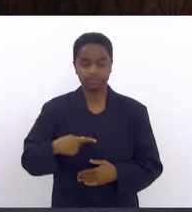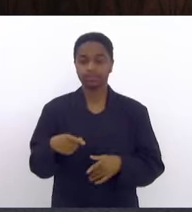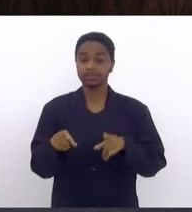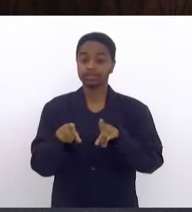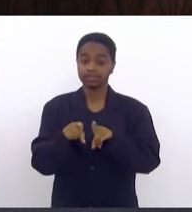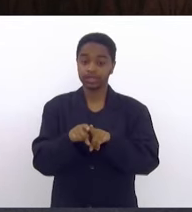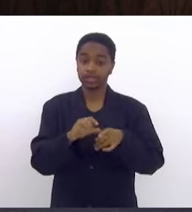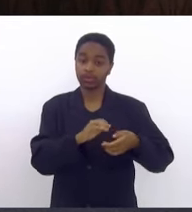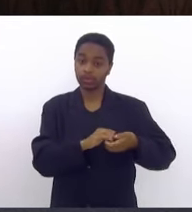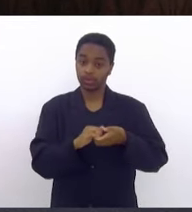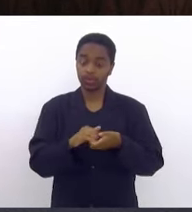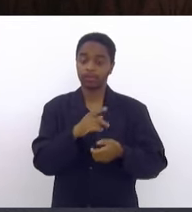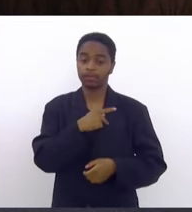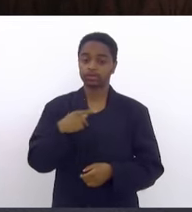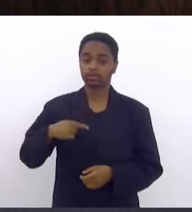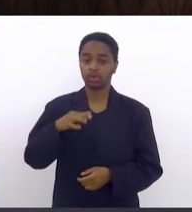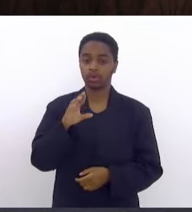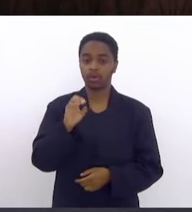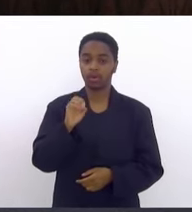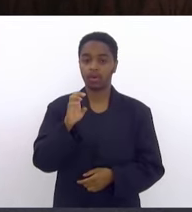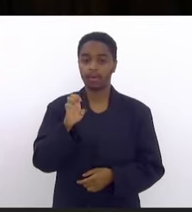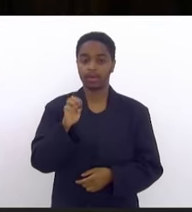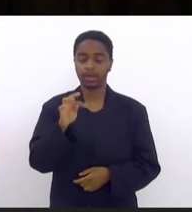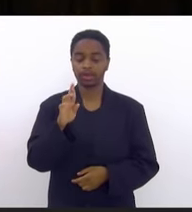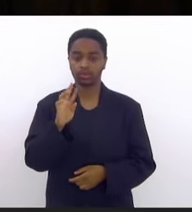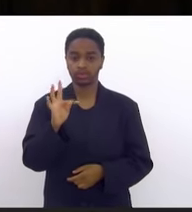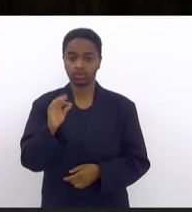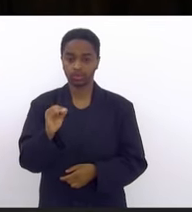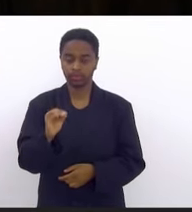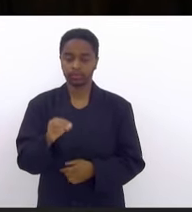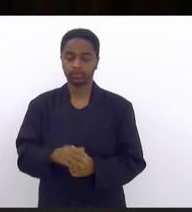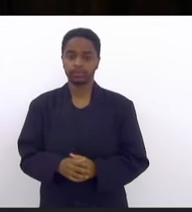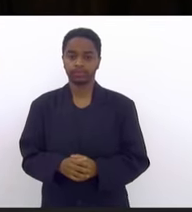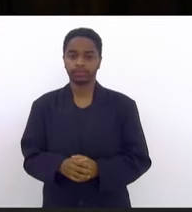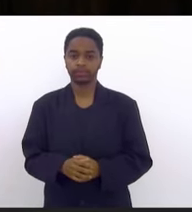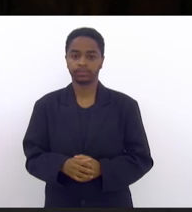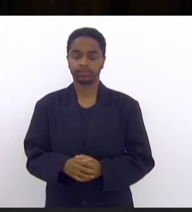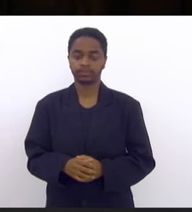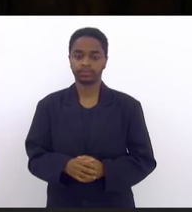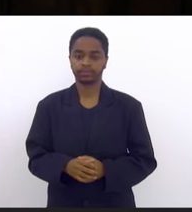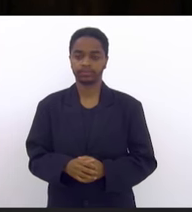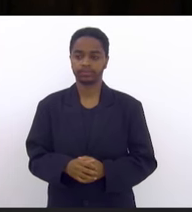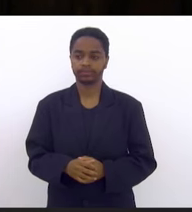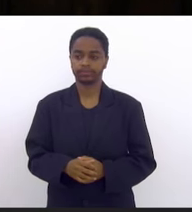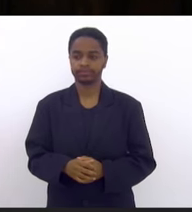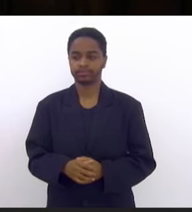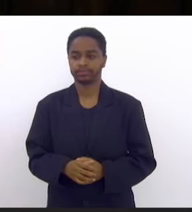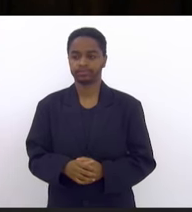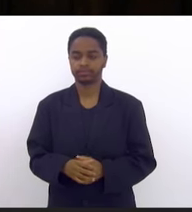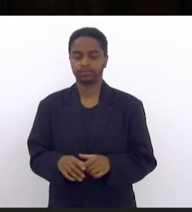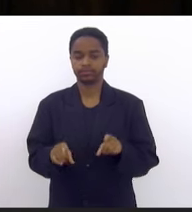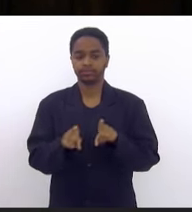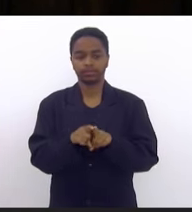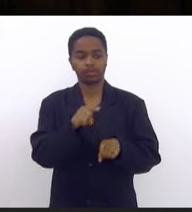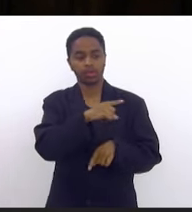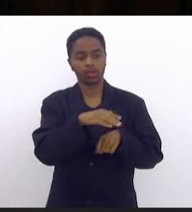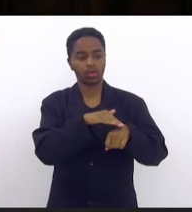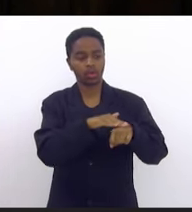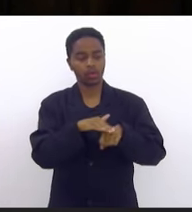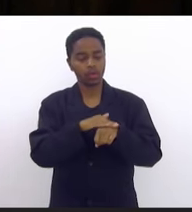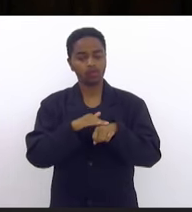os cumprimentos do pastor Roberto Ribeiro. E ele, conversando comigo, eu disse, olha,